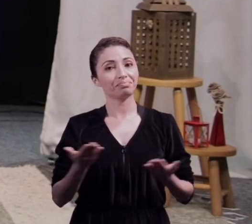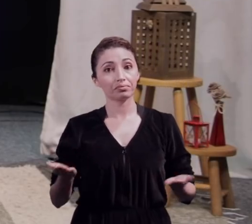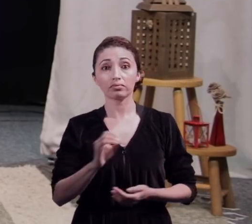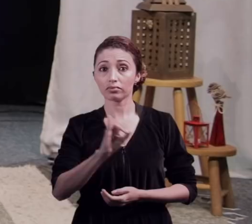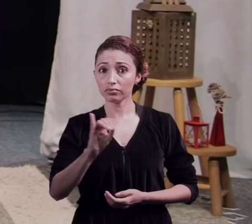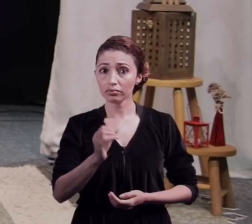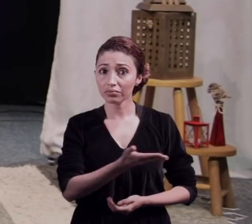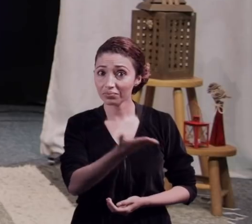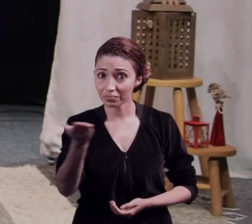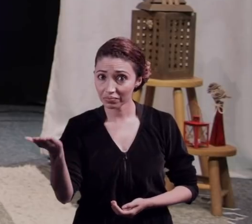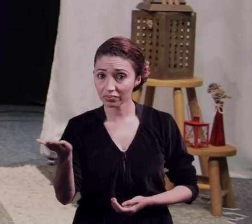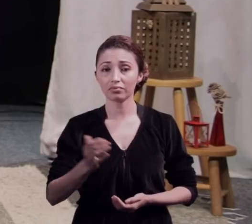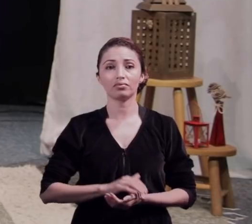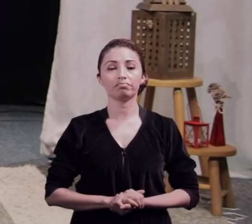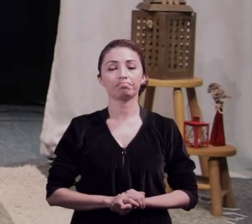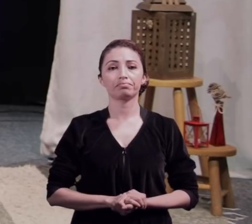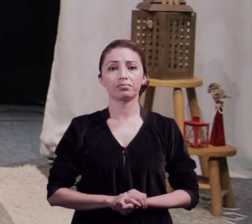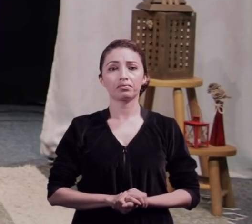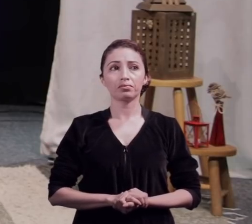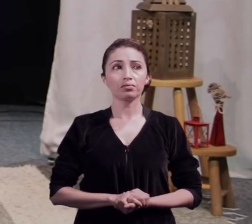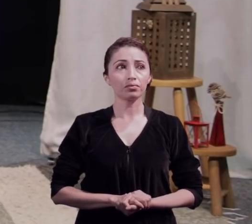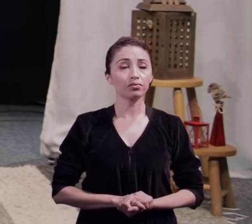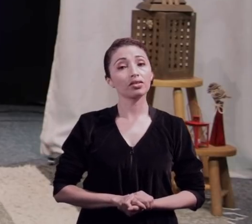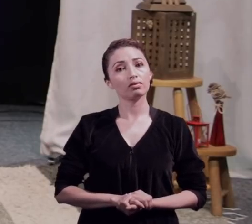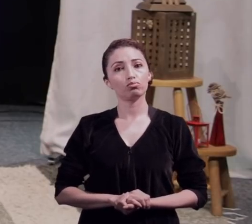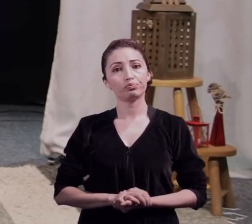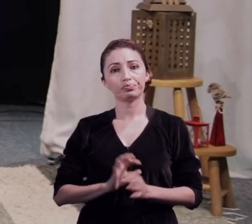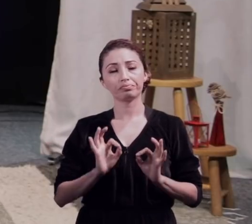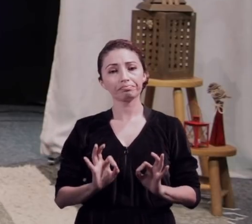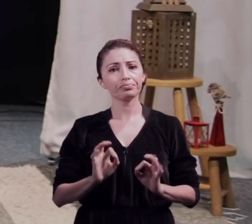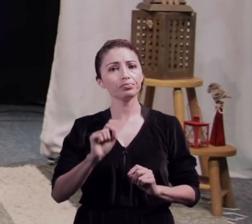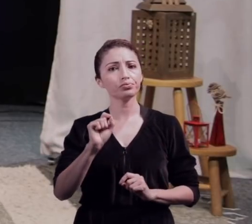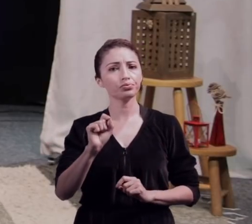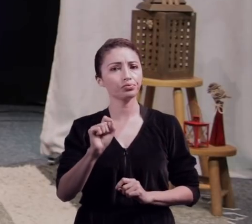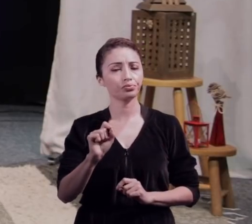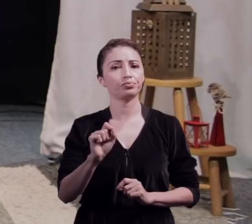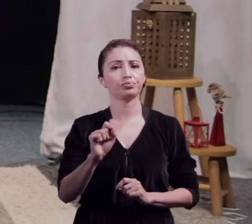Irmãos, é fato que quando nós